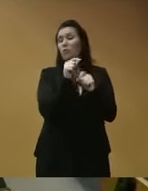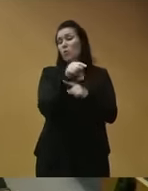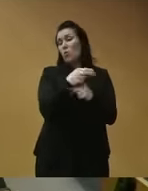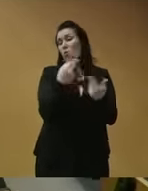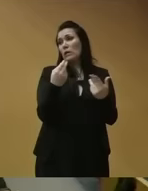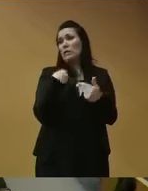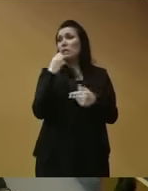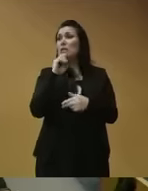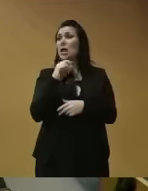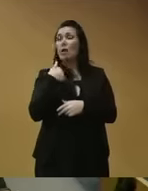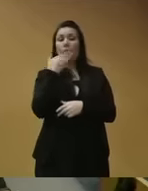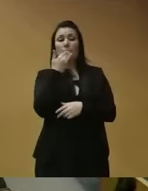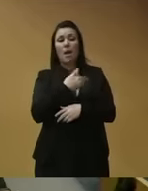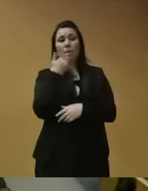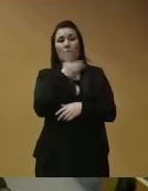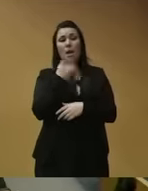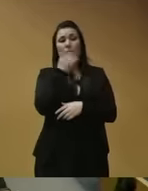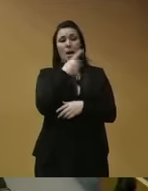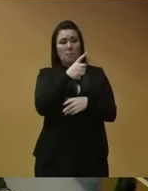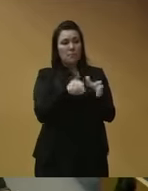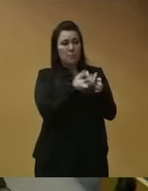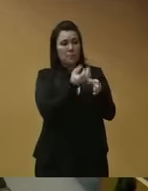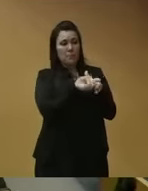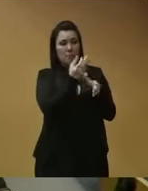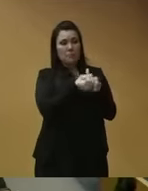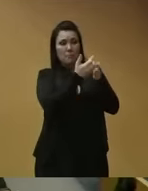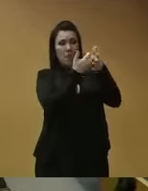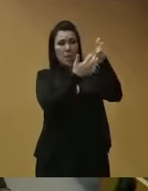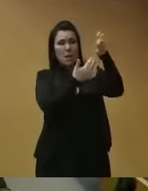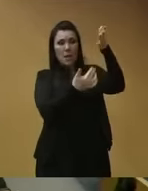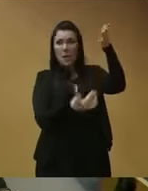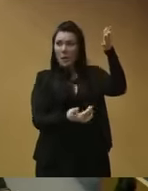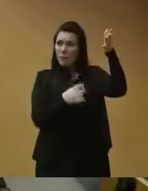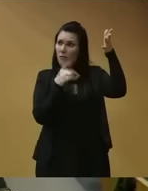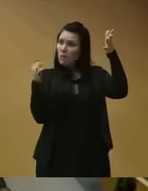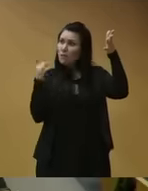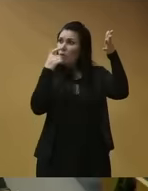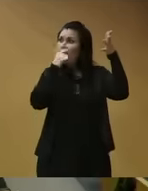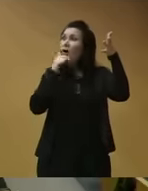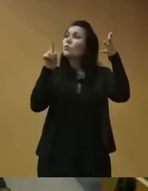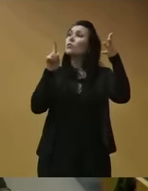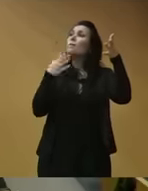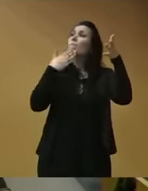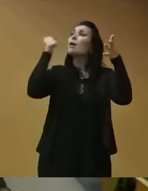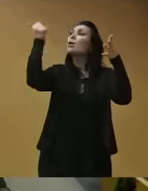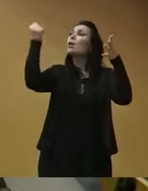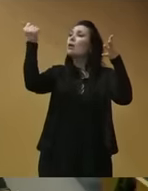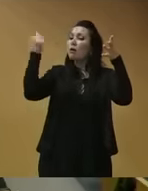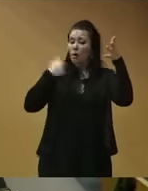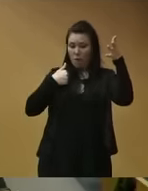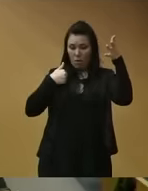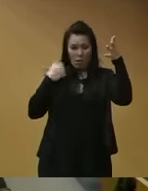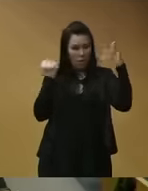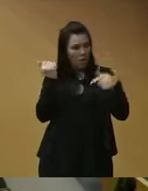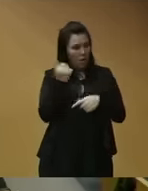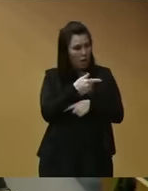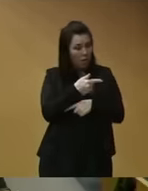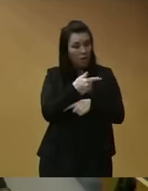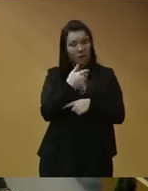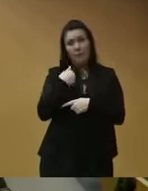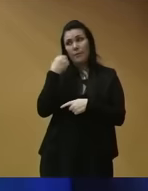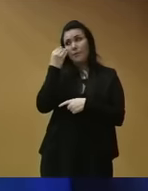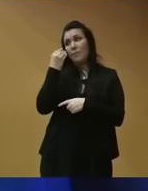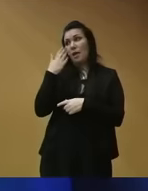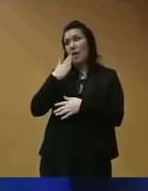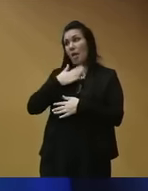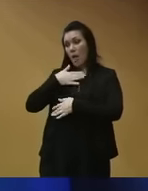for o pedindo. Quem vocês acham que o cliente vai preferir no futuro? Falo por experiência própria. Fui bem chato